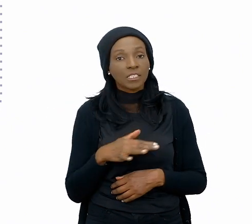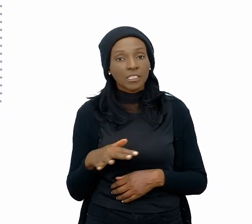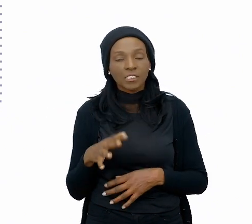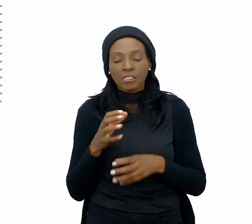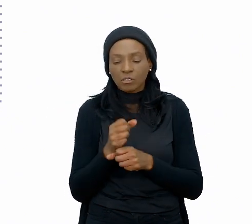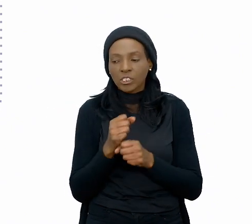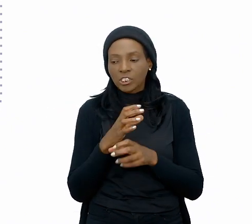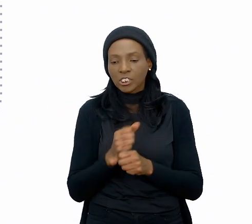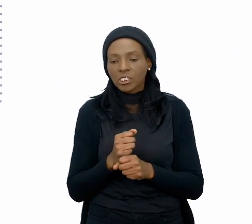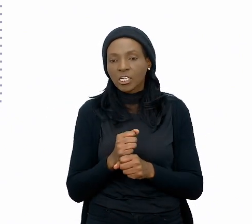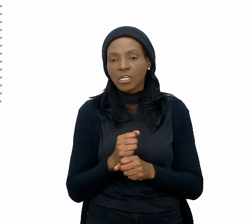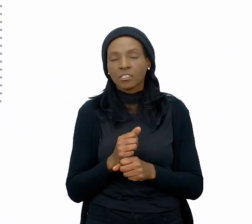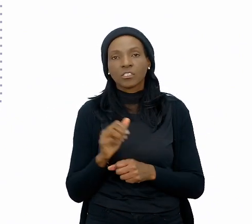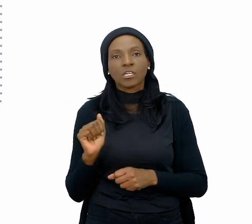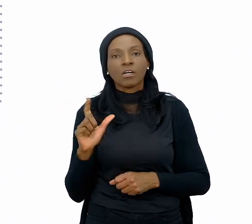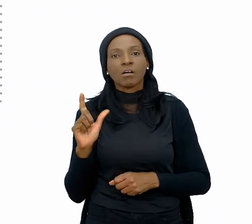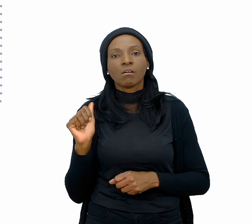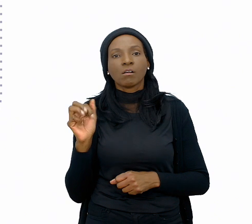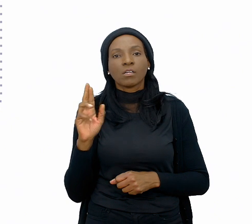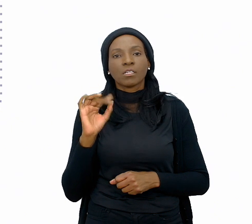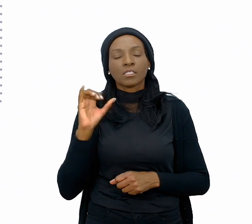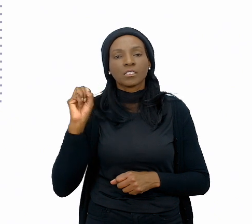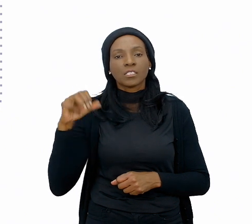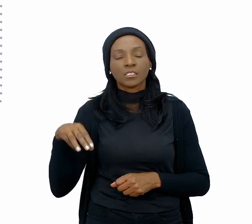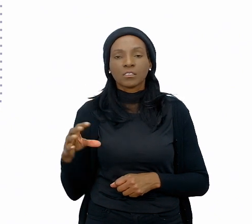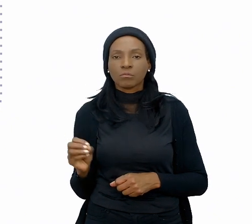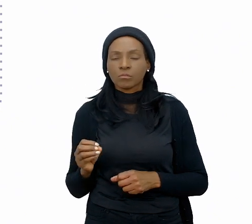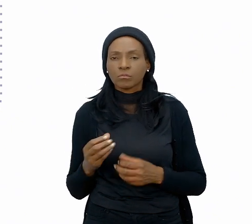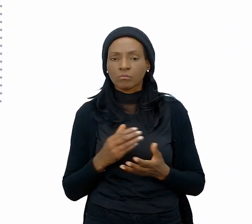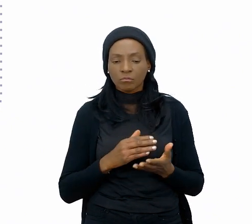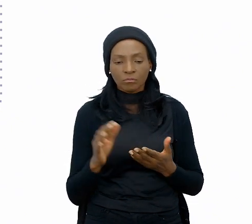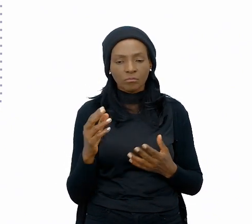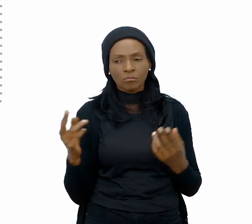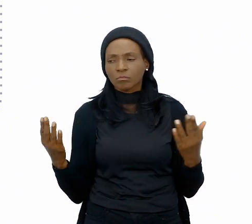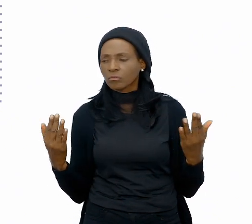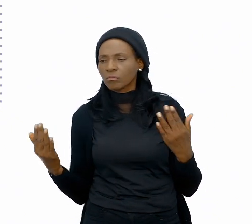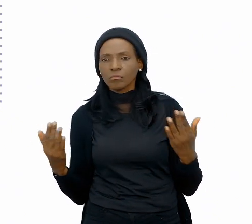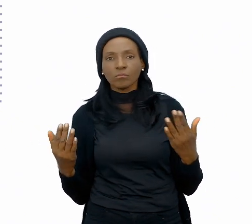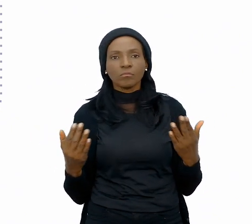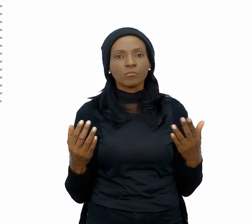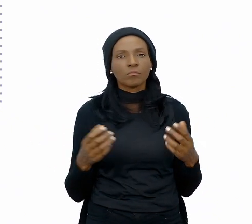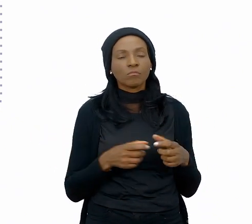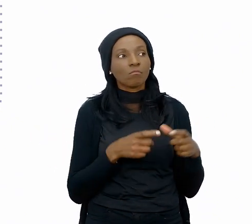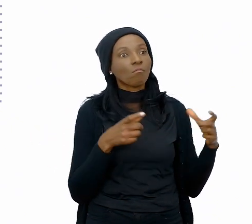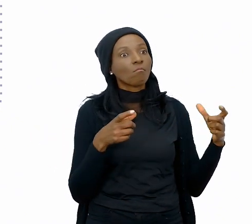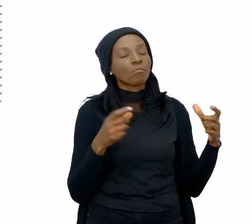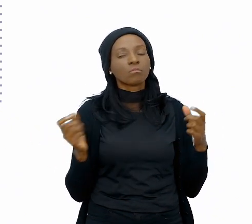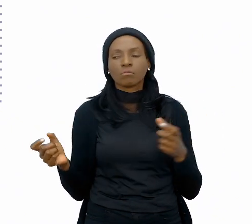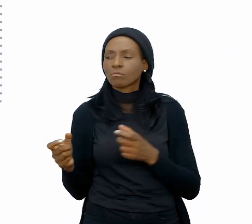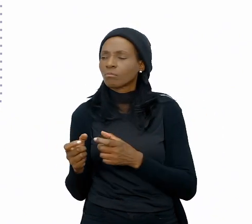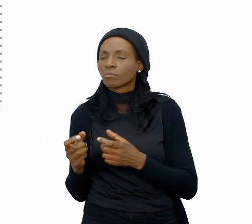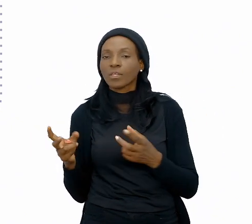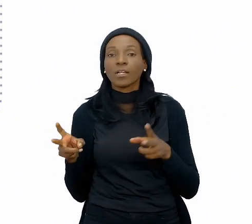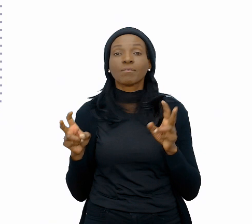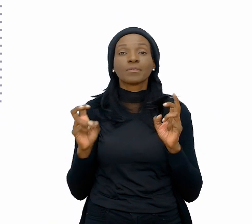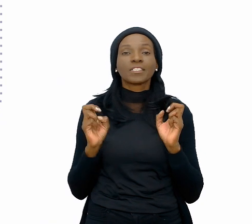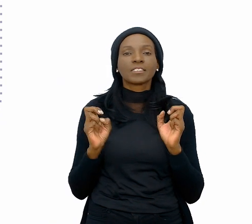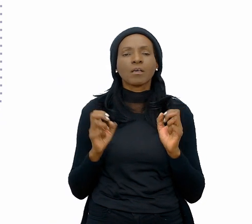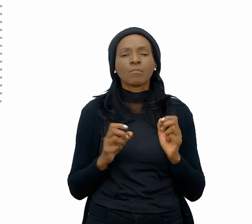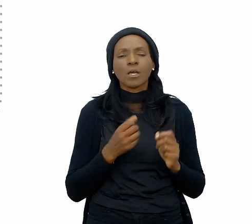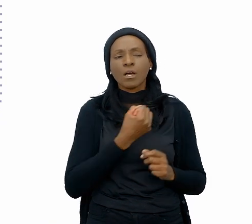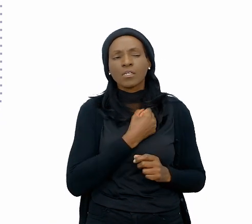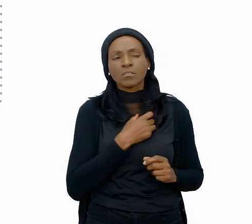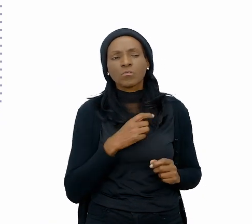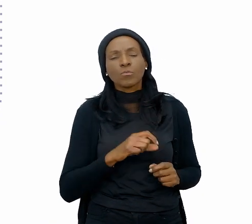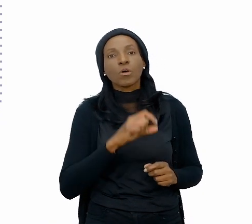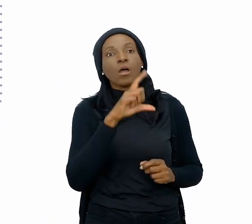de algarismos, elas começam a relacionar a grandeza, né? Percebendo qual é o maior